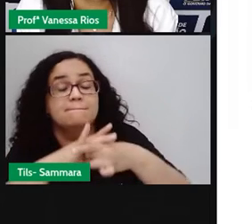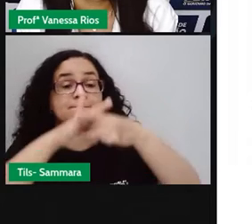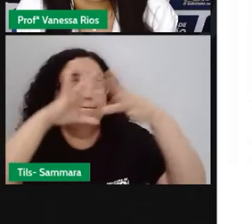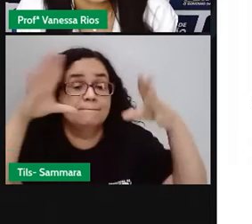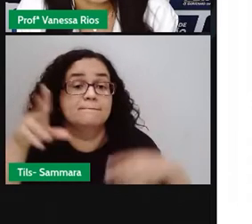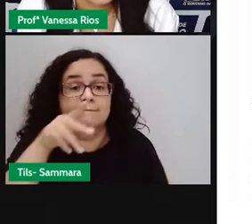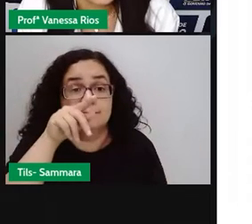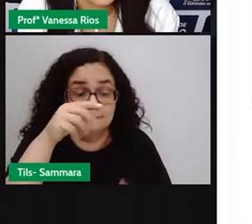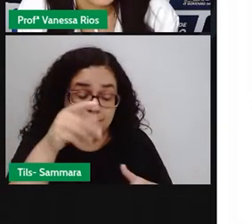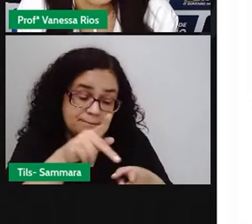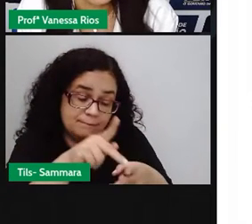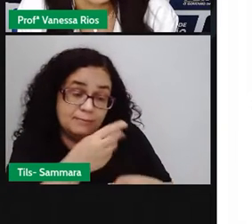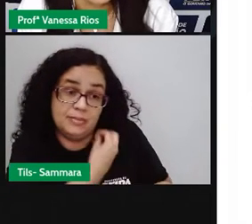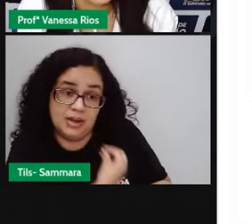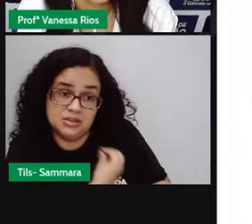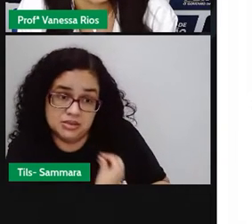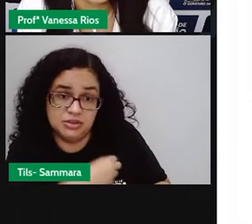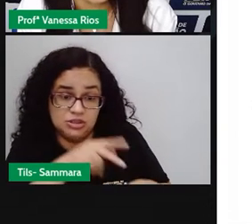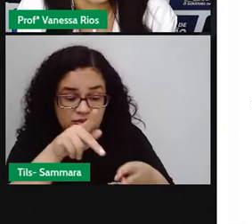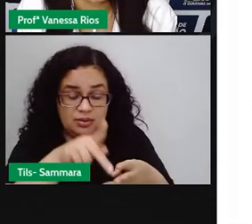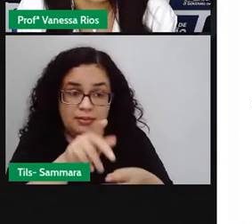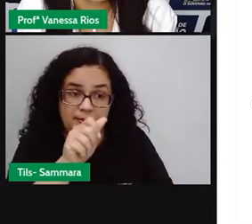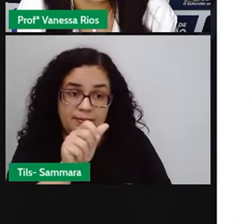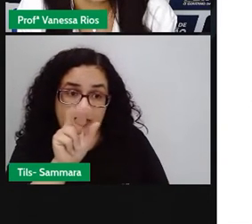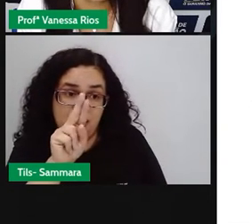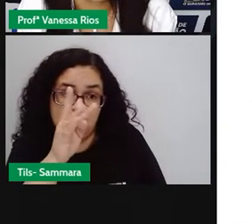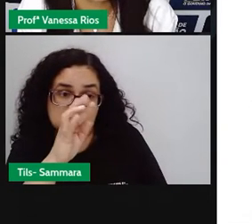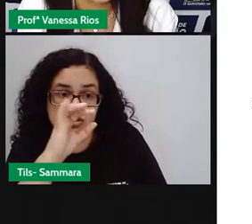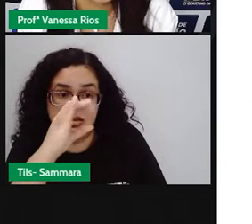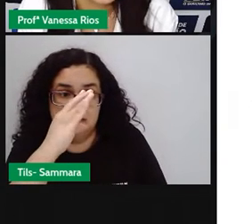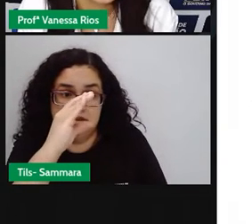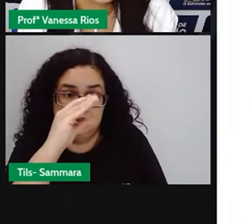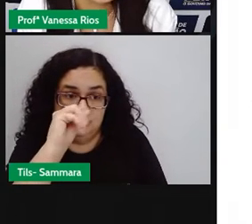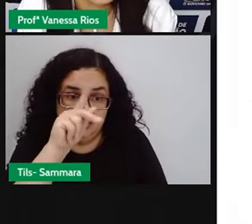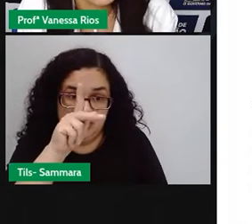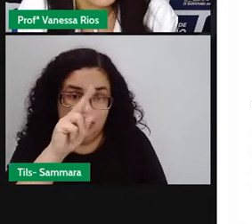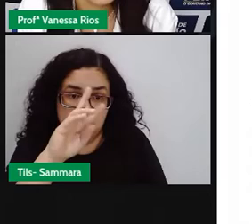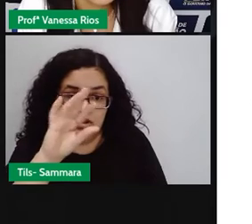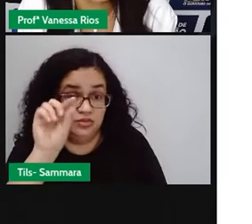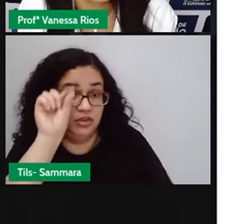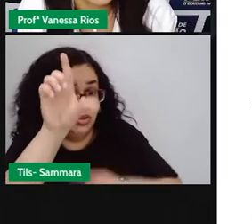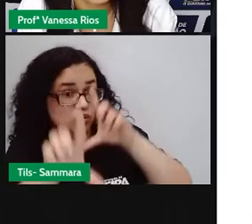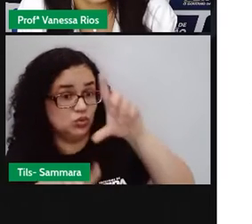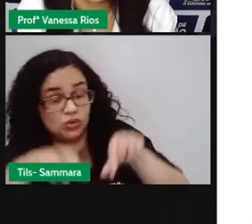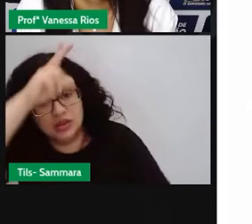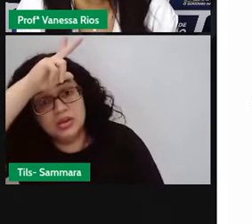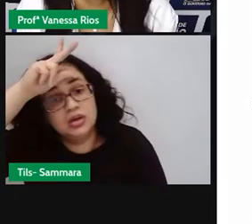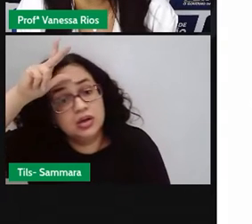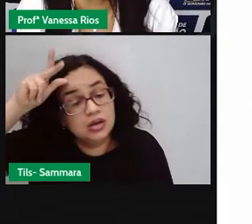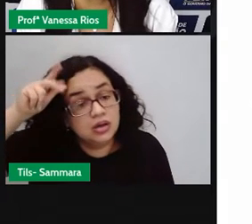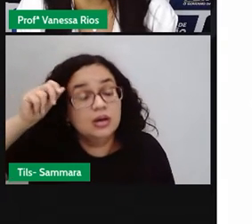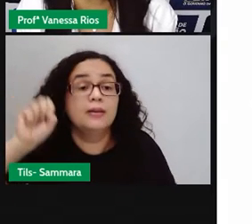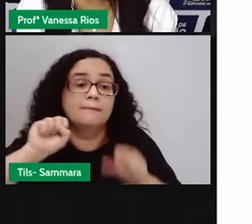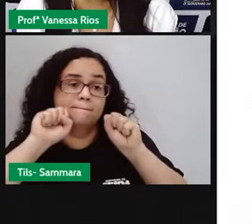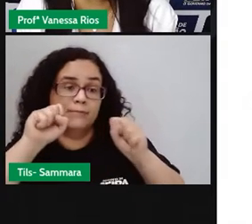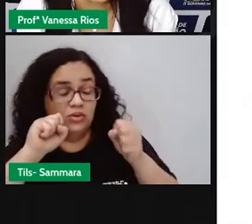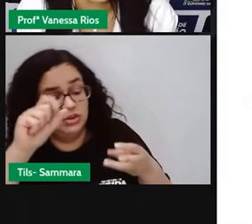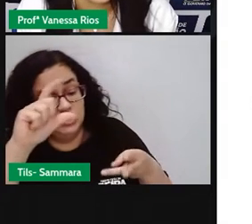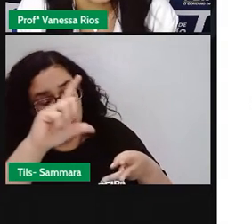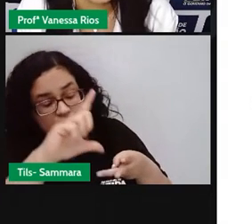democracia participativa, que é composta pela eleição de representantes para atuarem nos